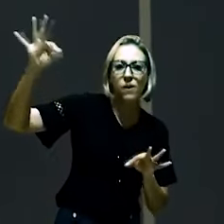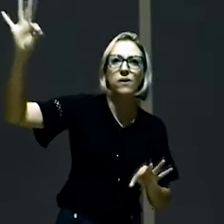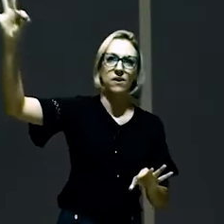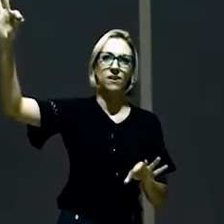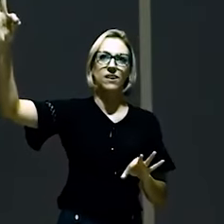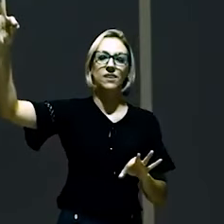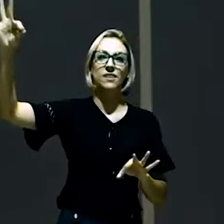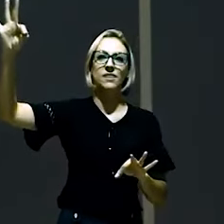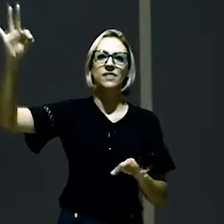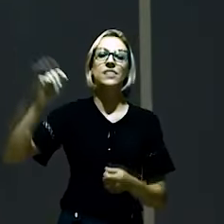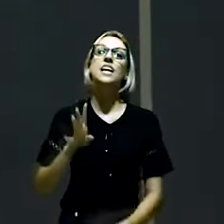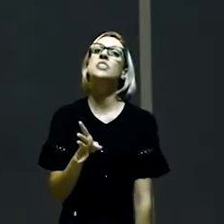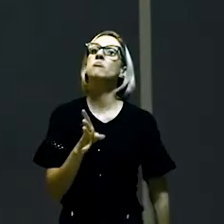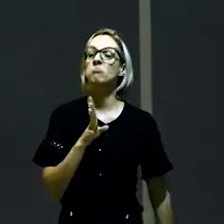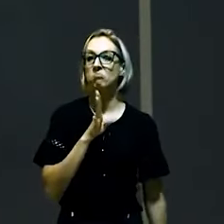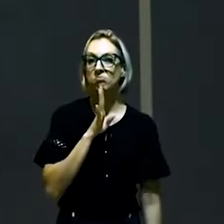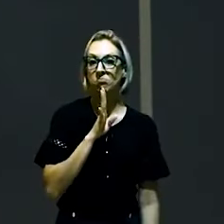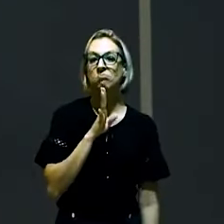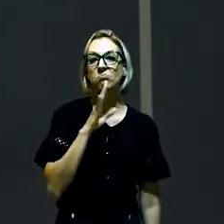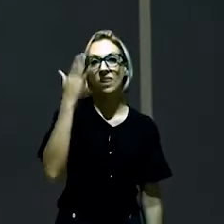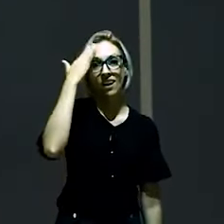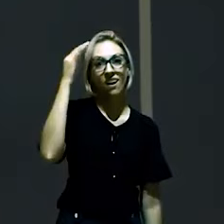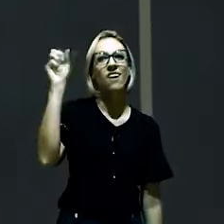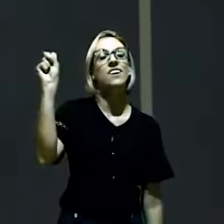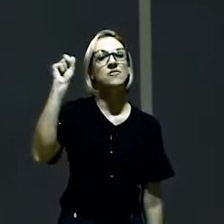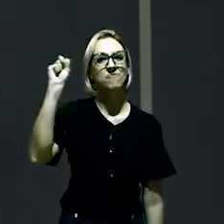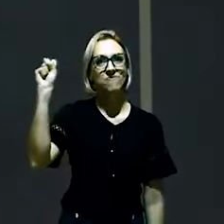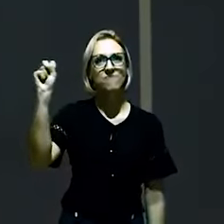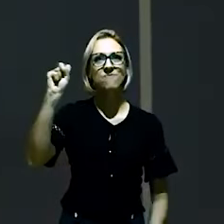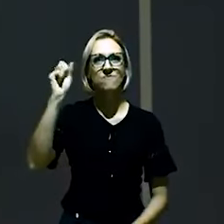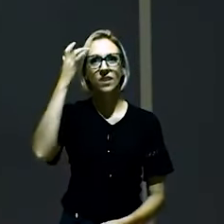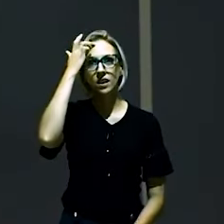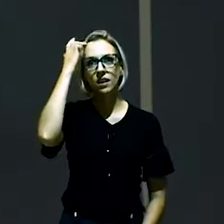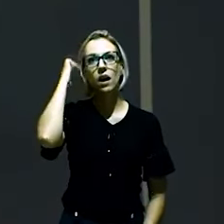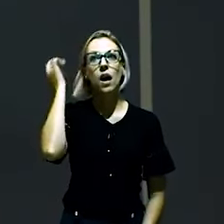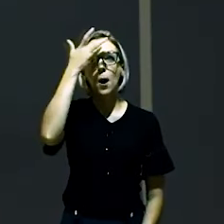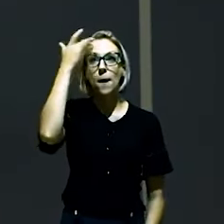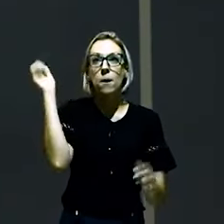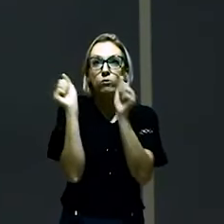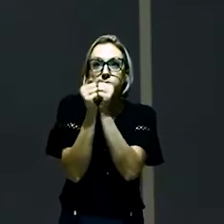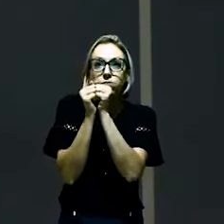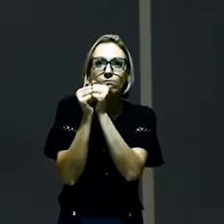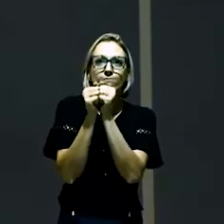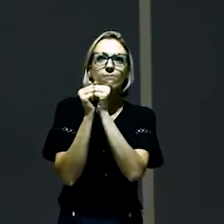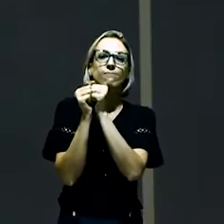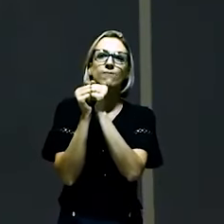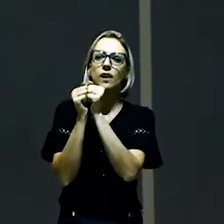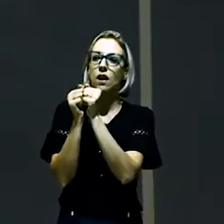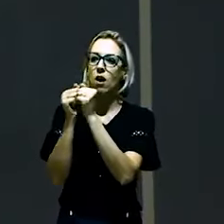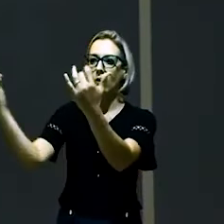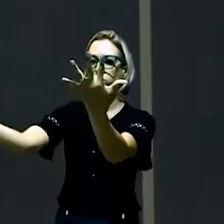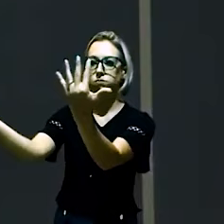época, com um monte de pessoas para vir até conhecer o que é o reinado